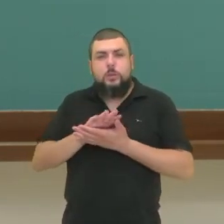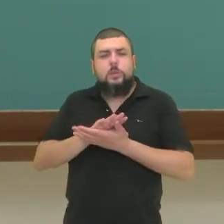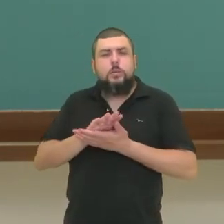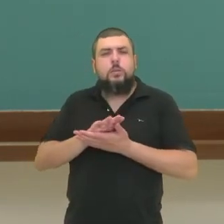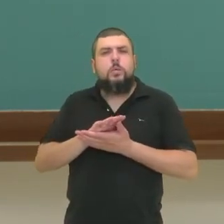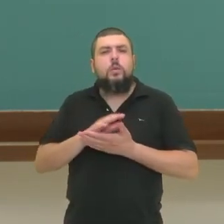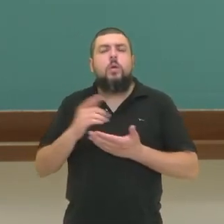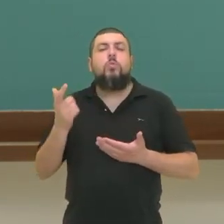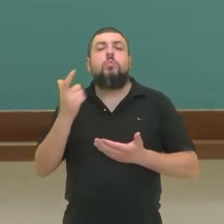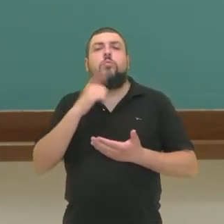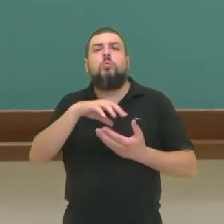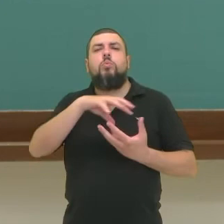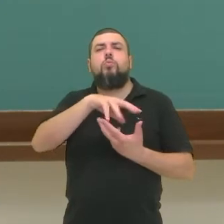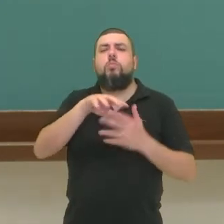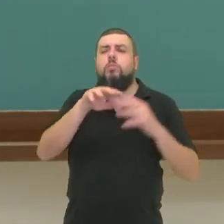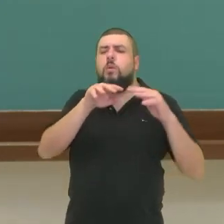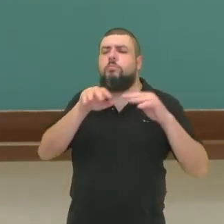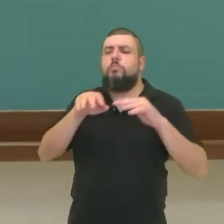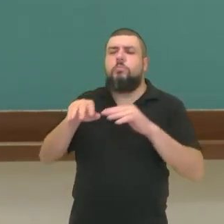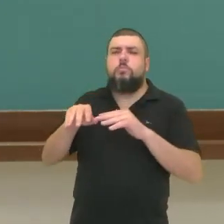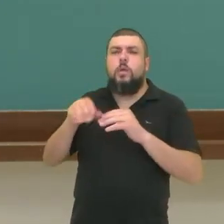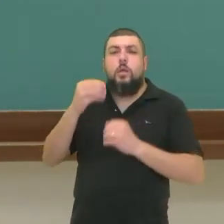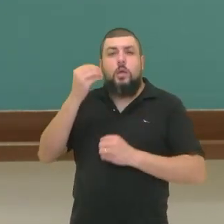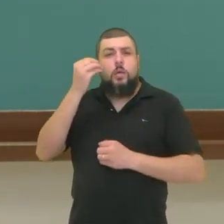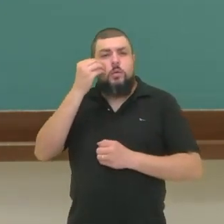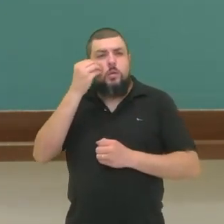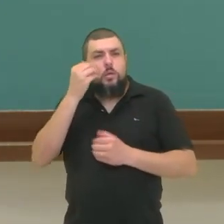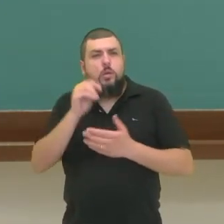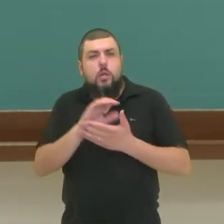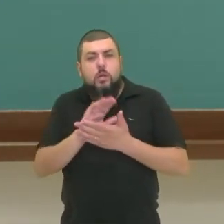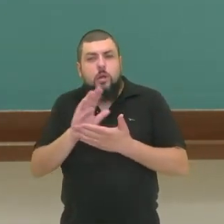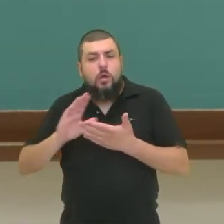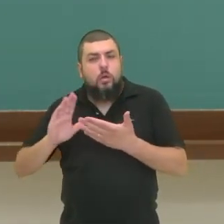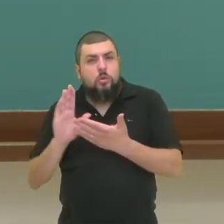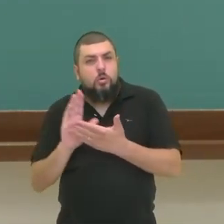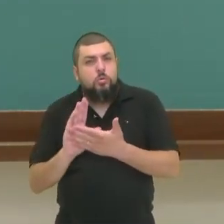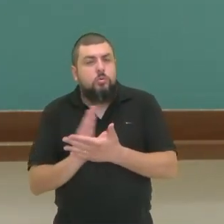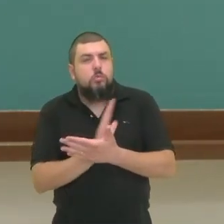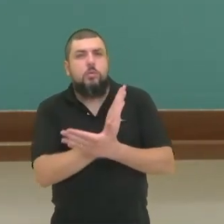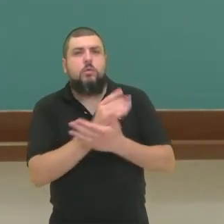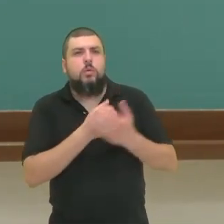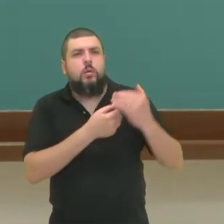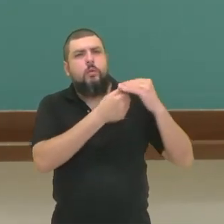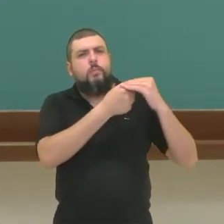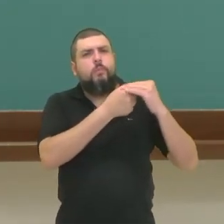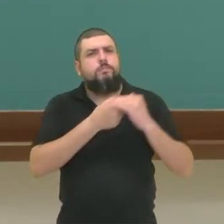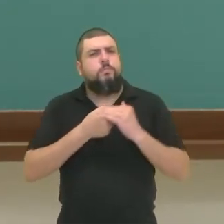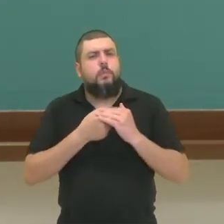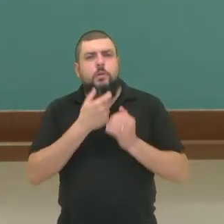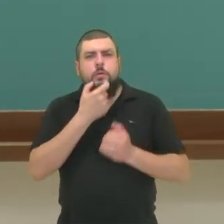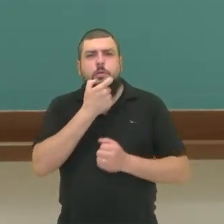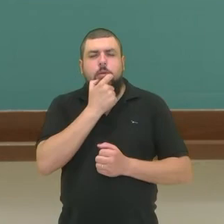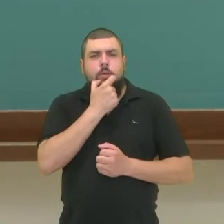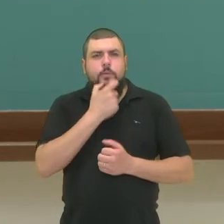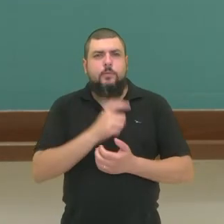Índia e tentavam tirar algo que eles tinham como um dominador, que era a colônia inglesa.